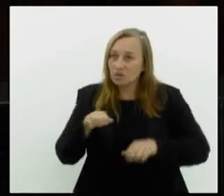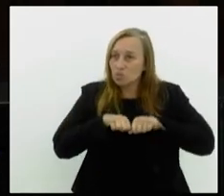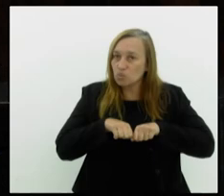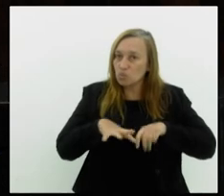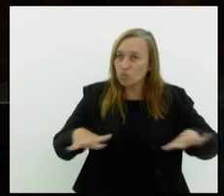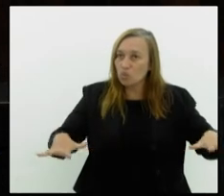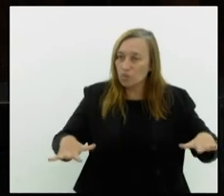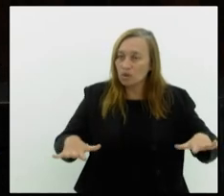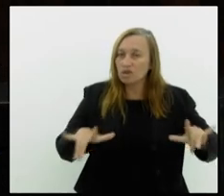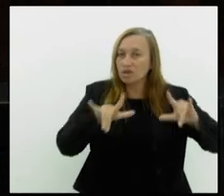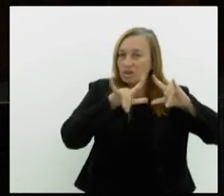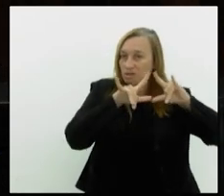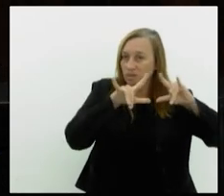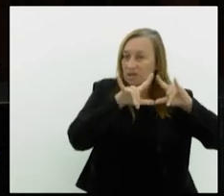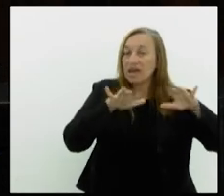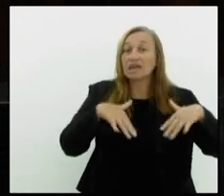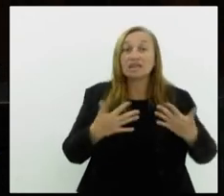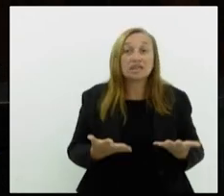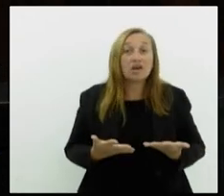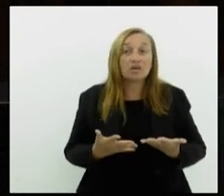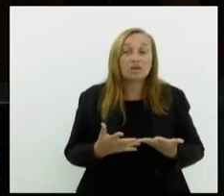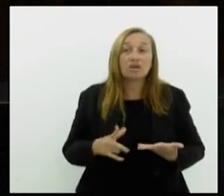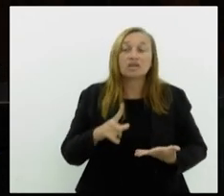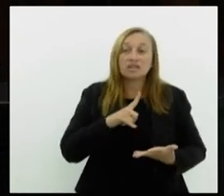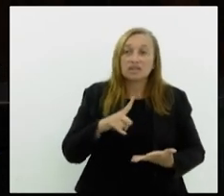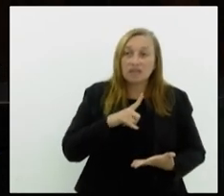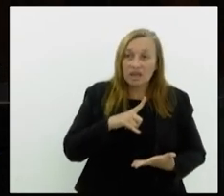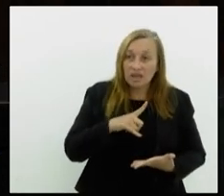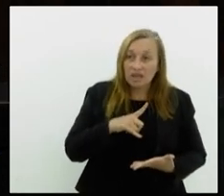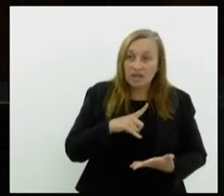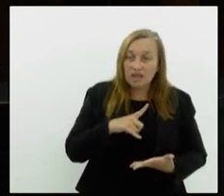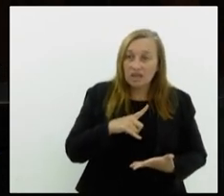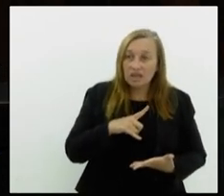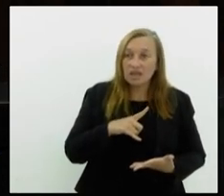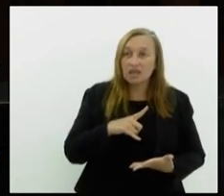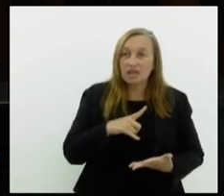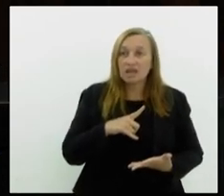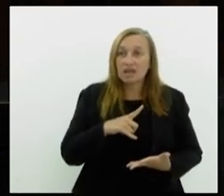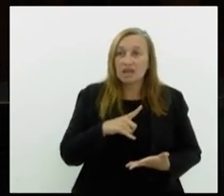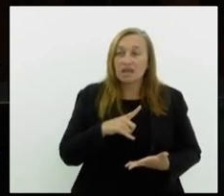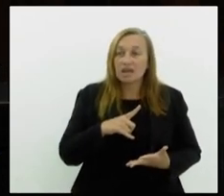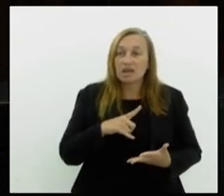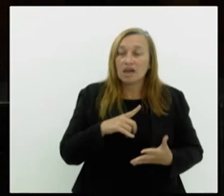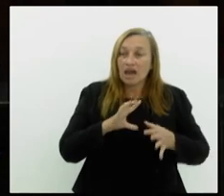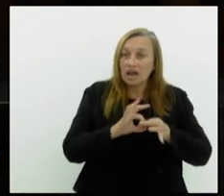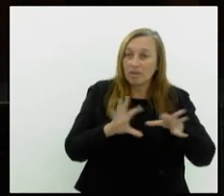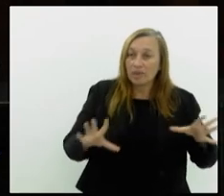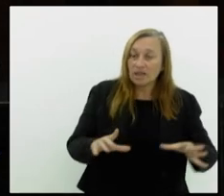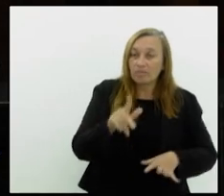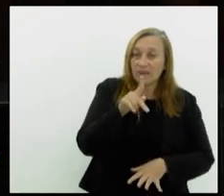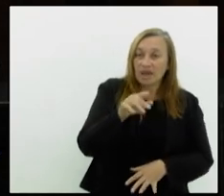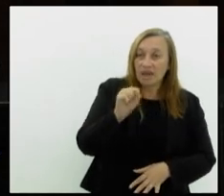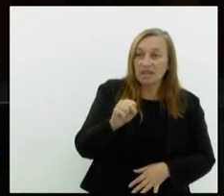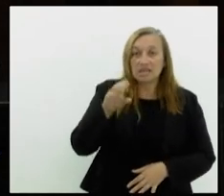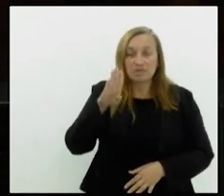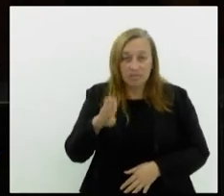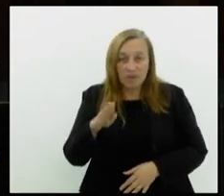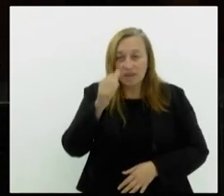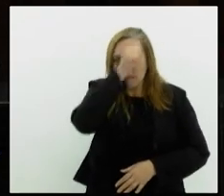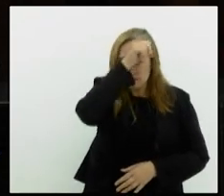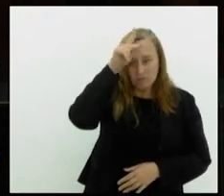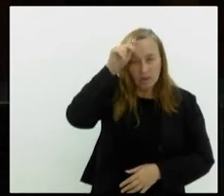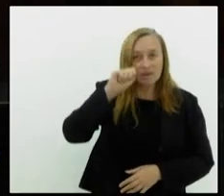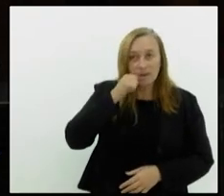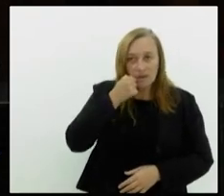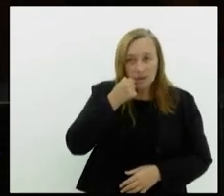a atuação das milícias, ou seja, tem o DNA do PSB, tem o DNA do senhor Eduardo Paes, no crime